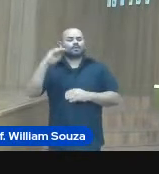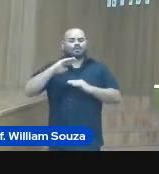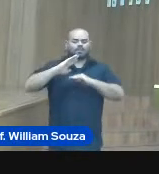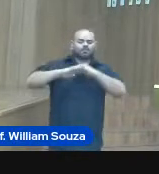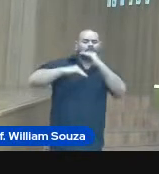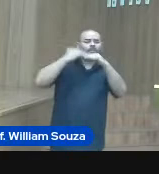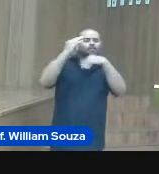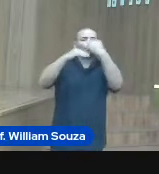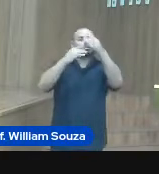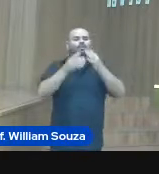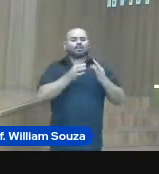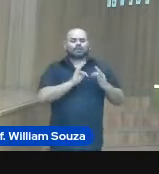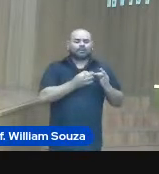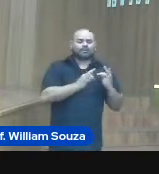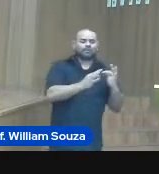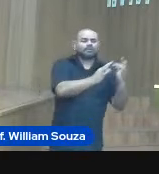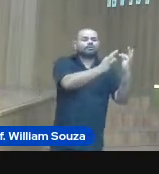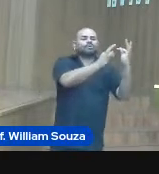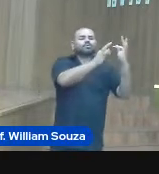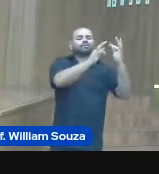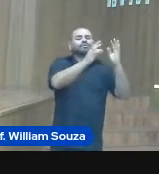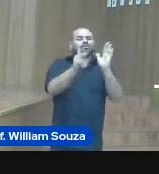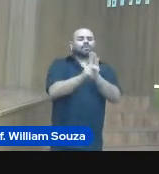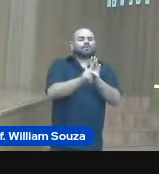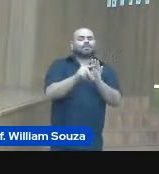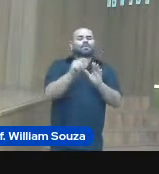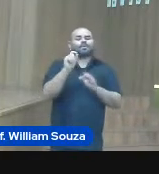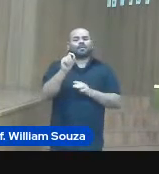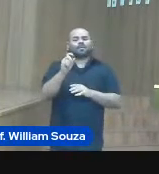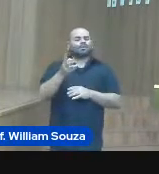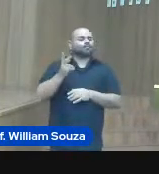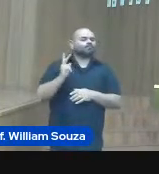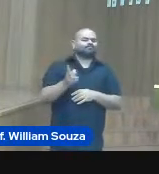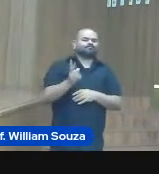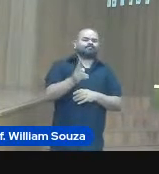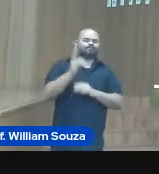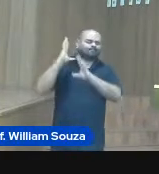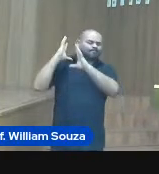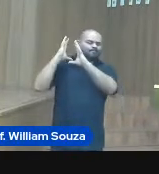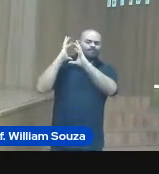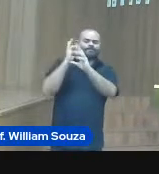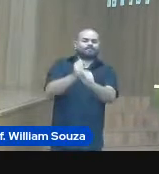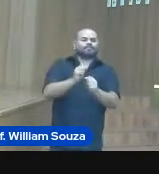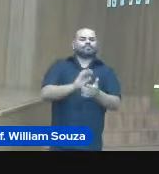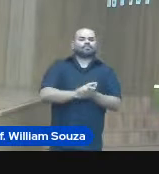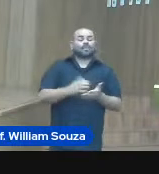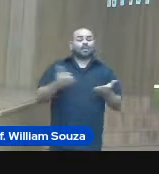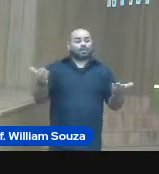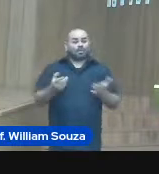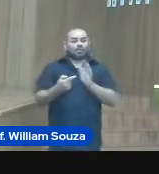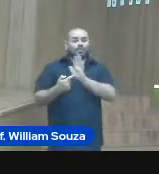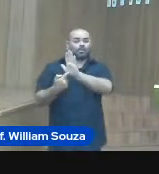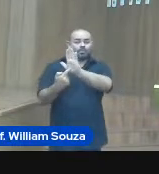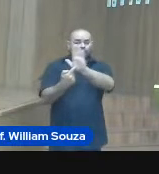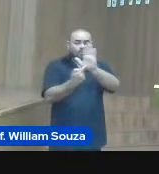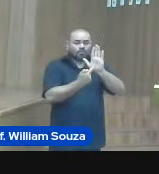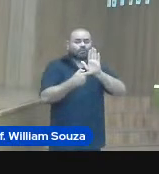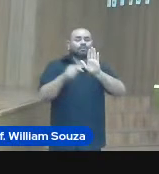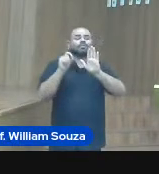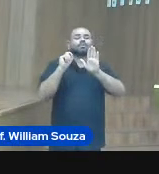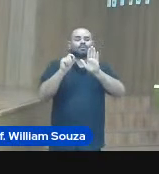desenvolvimento tecnológico, isso sempre foi assim. E aí eu vou trazer para vocês o seguinte: